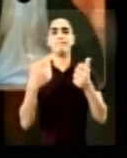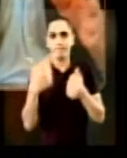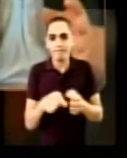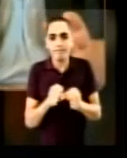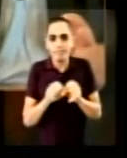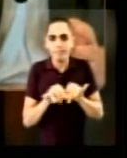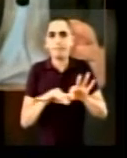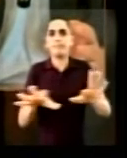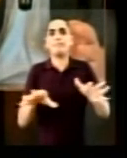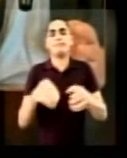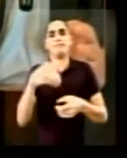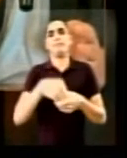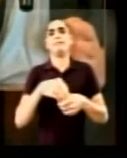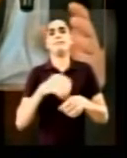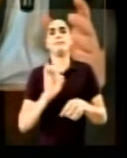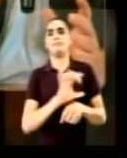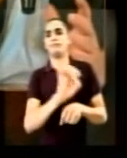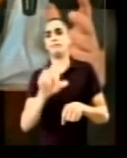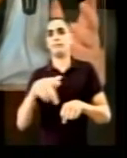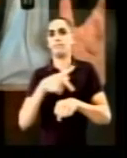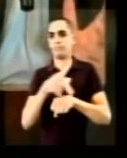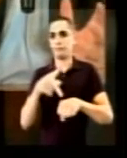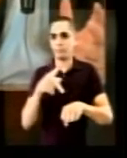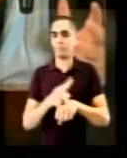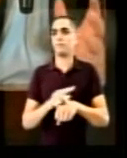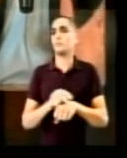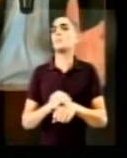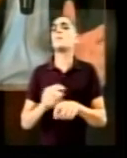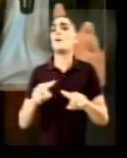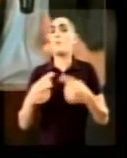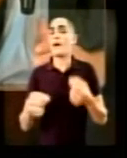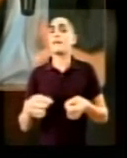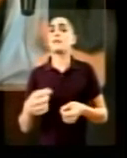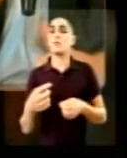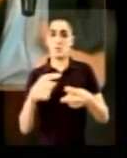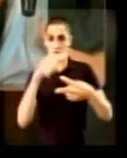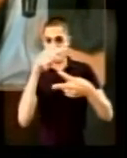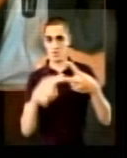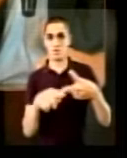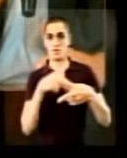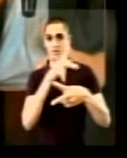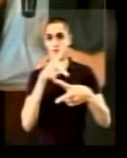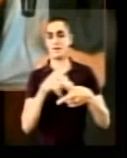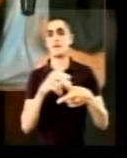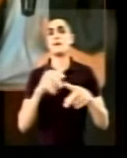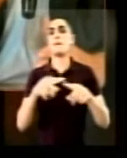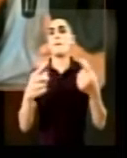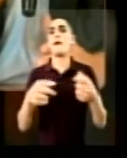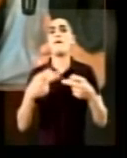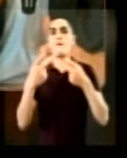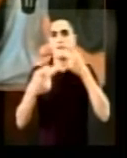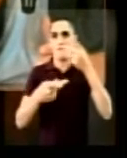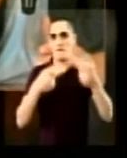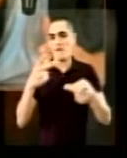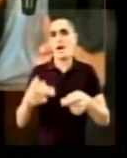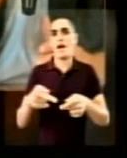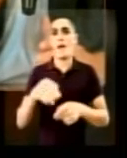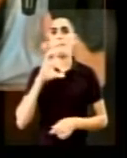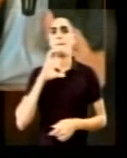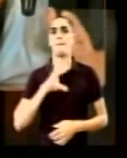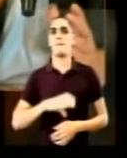vários, mas os 2 mais citados é Portugal e Espanha. Portugal,